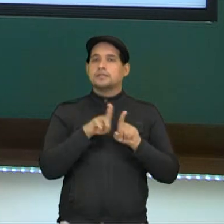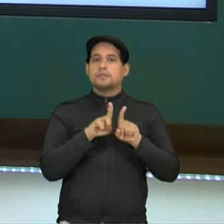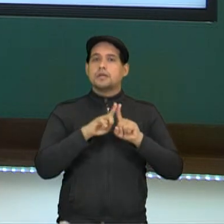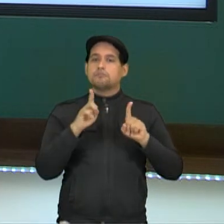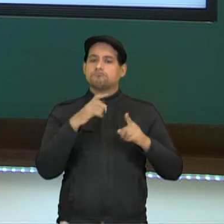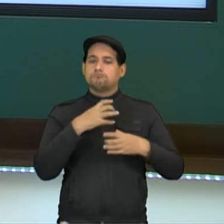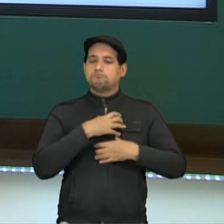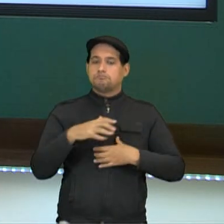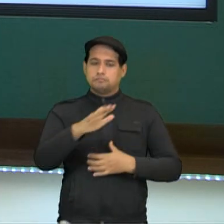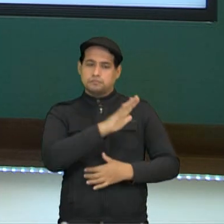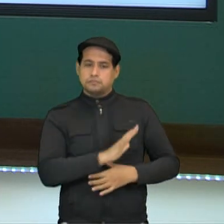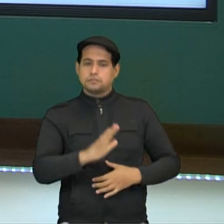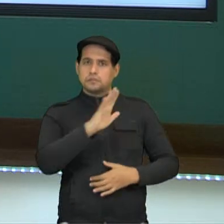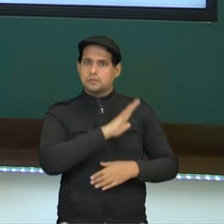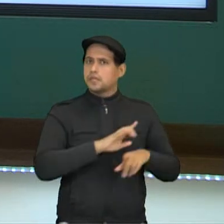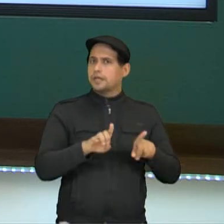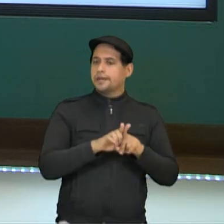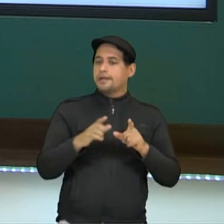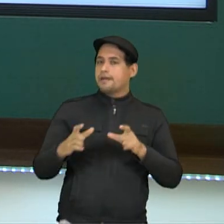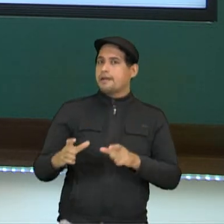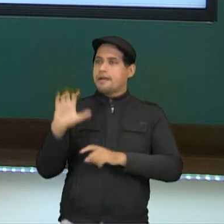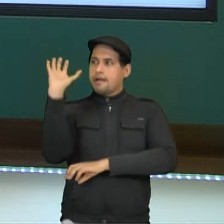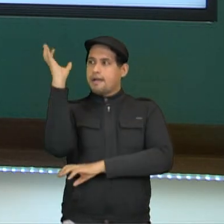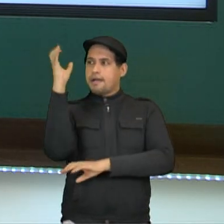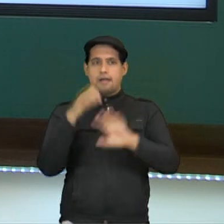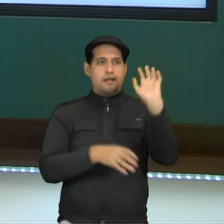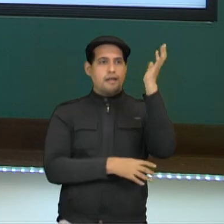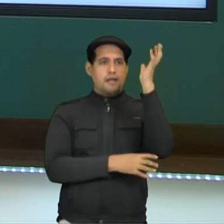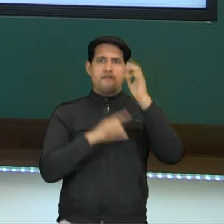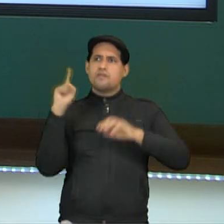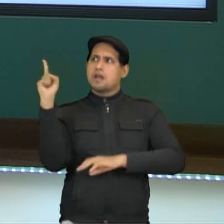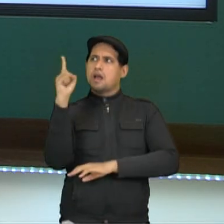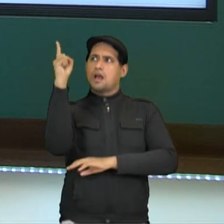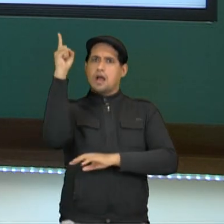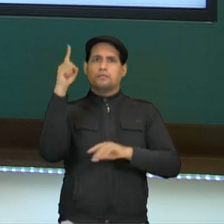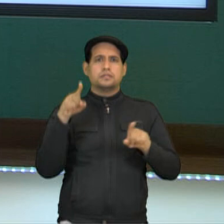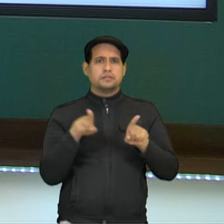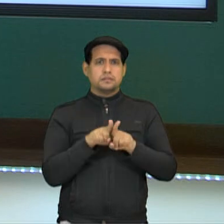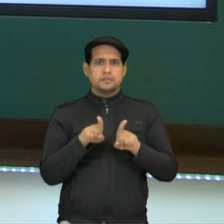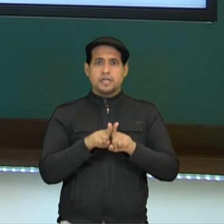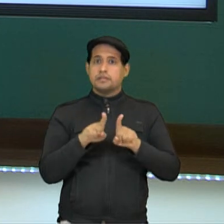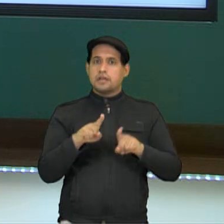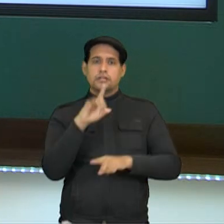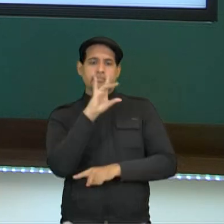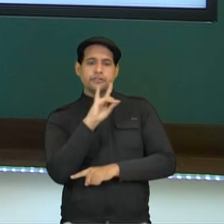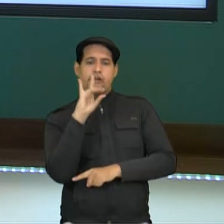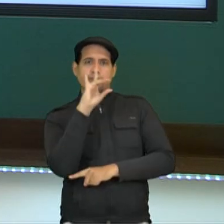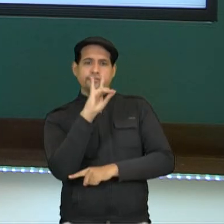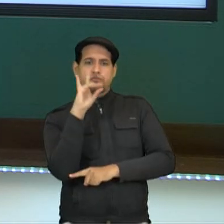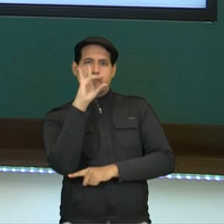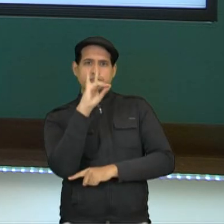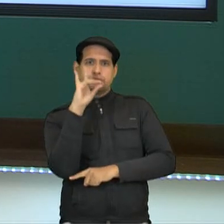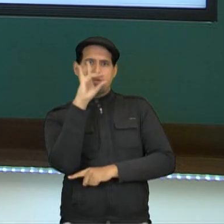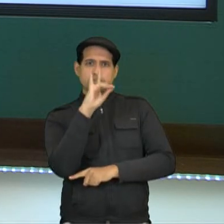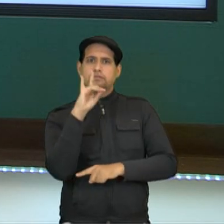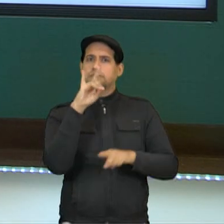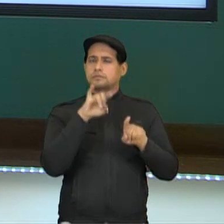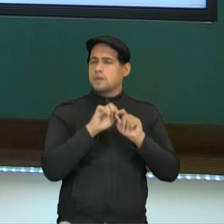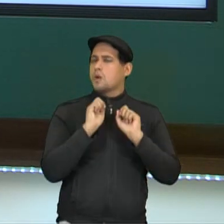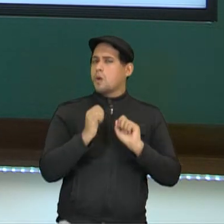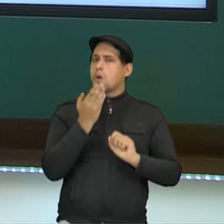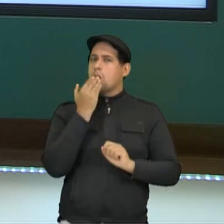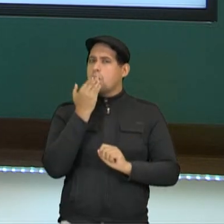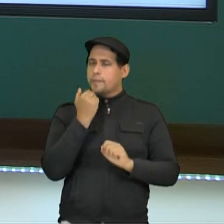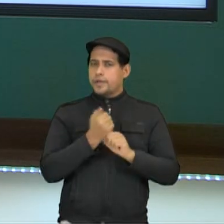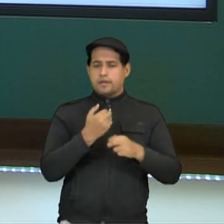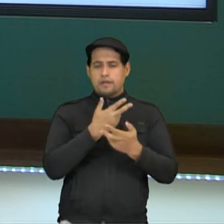à condição ambiental, aonde a árvore estava mais alta do que a girafa conseguia alcançar para poder se alimentar